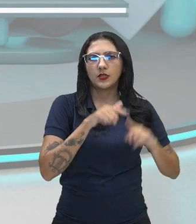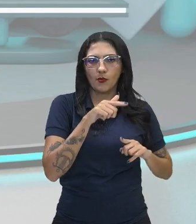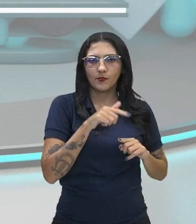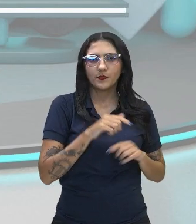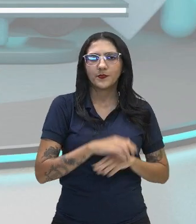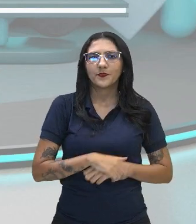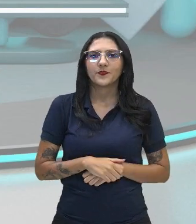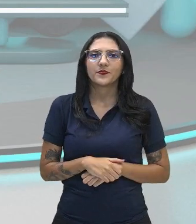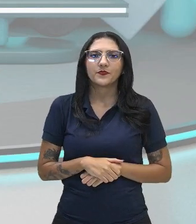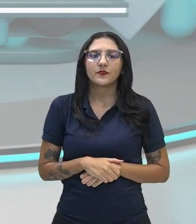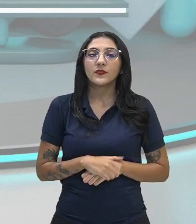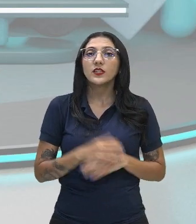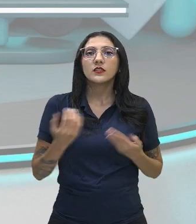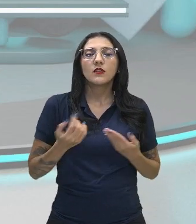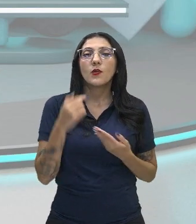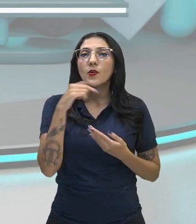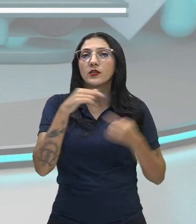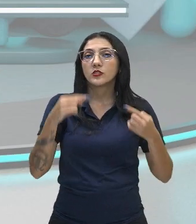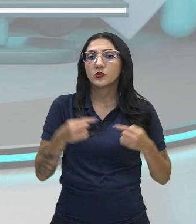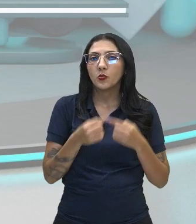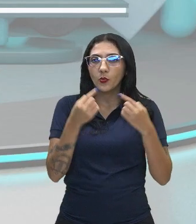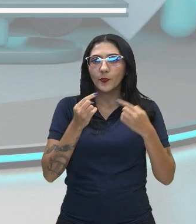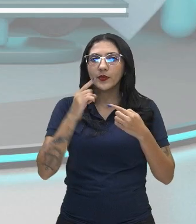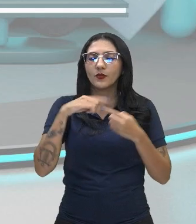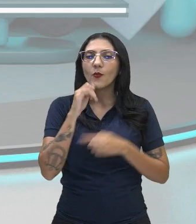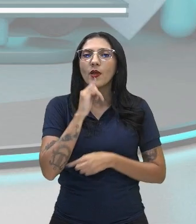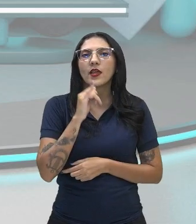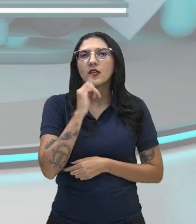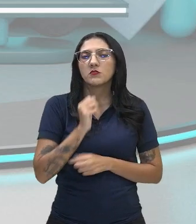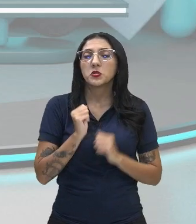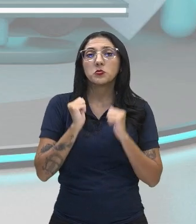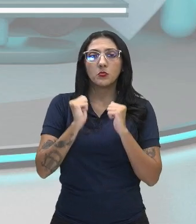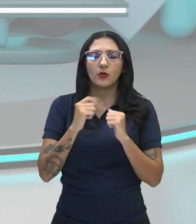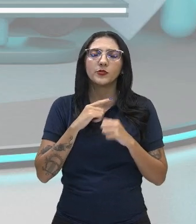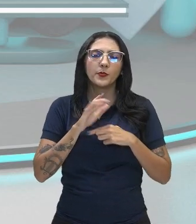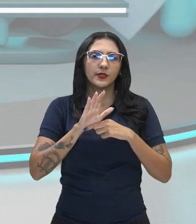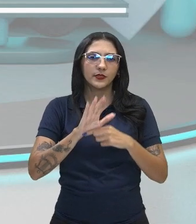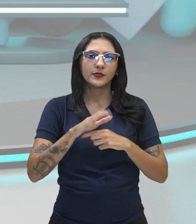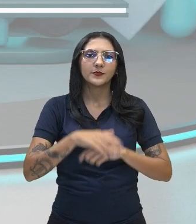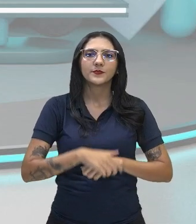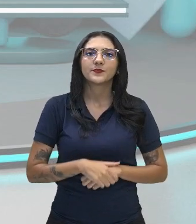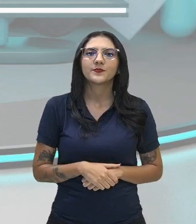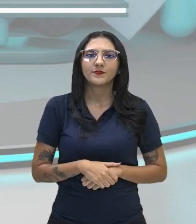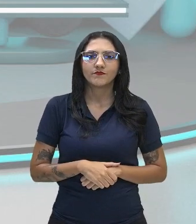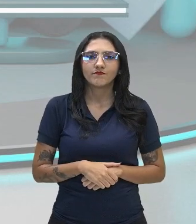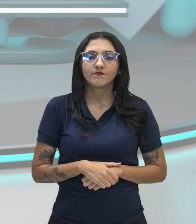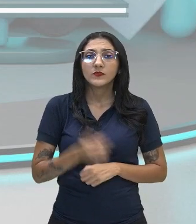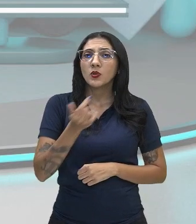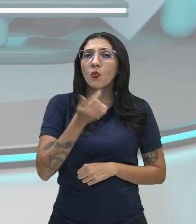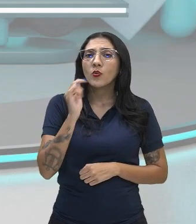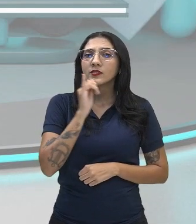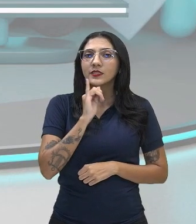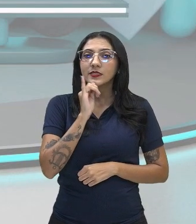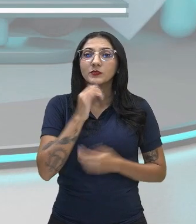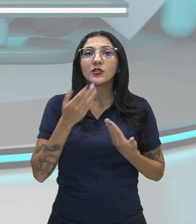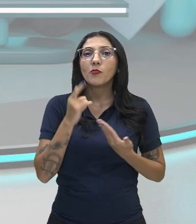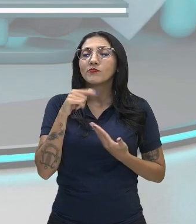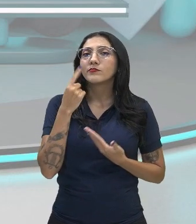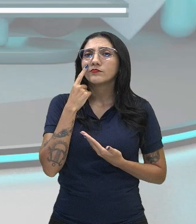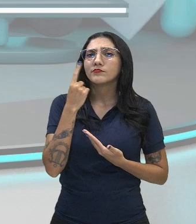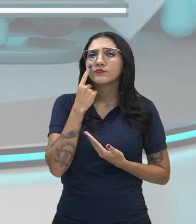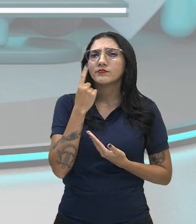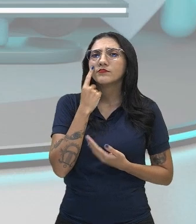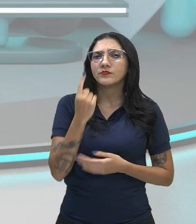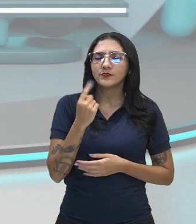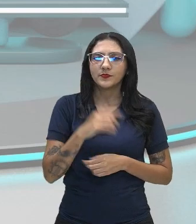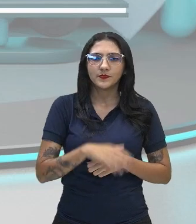Pois bem, esse então é um exemplo que a gente pode ver. Vamos ver um outro exemplo aqui na receita. Então, eu